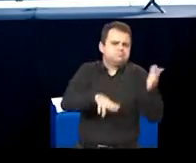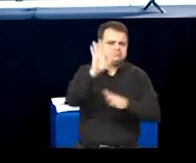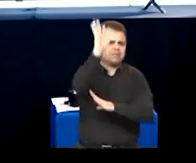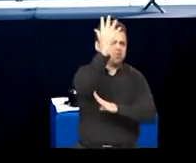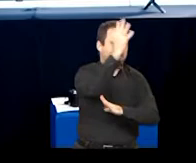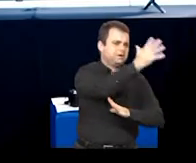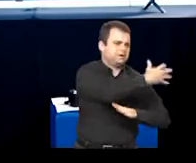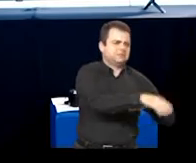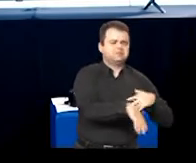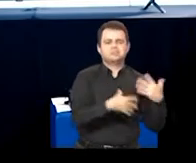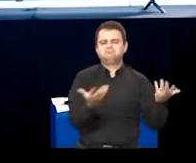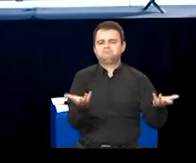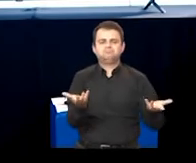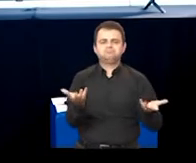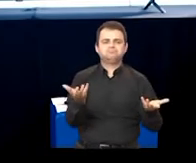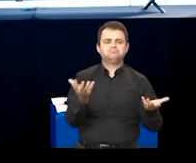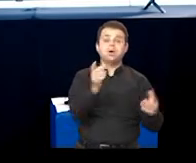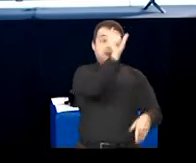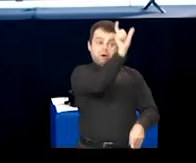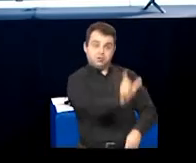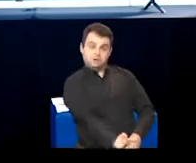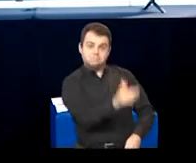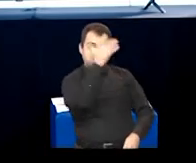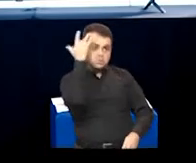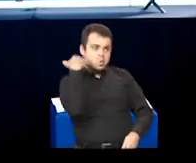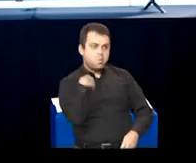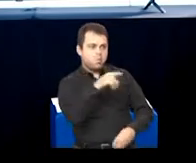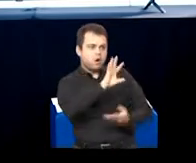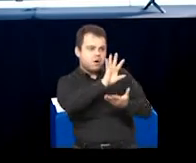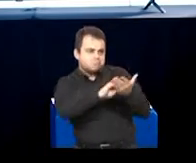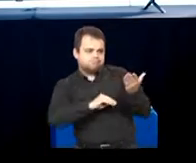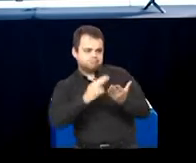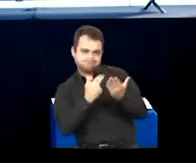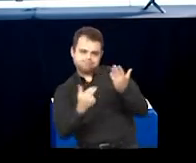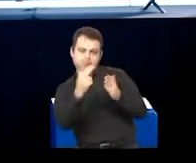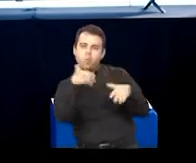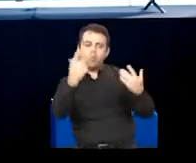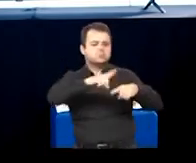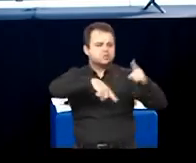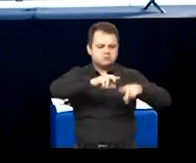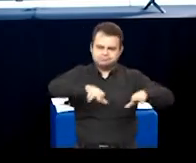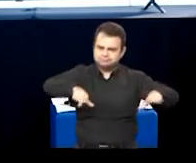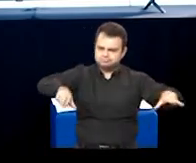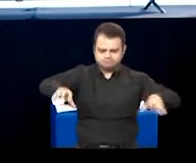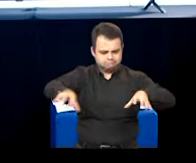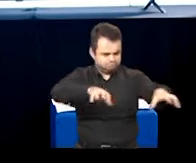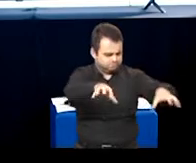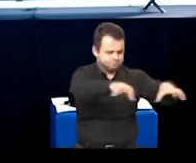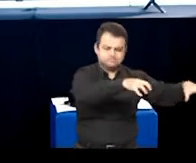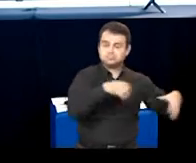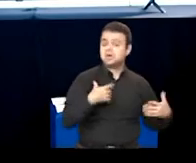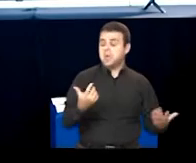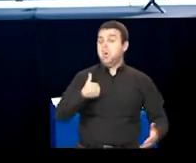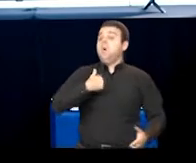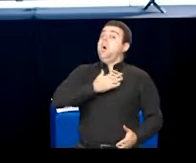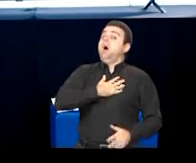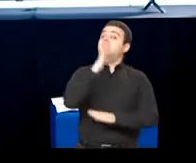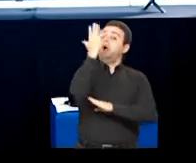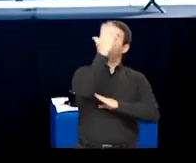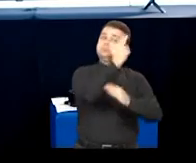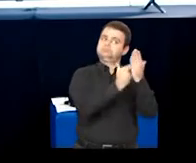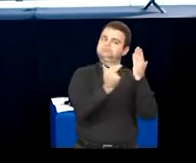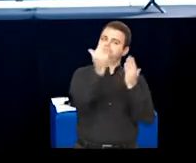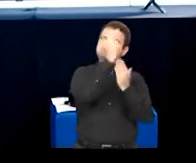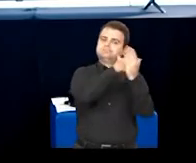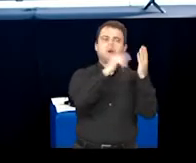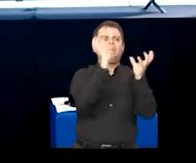a natureza, representação da figura humana, objetos do cotidiano, enfim. Eu gosto muito de desenhar árvores